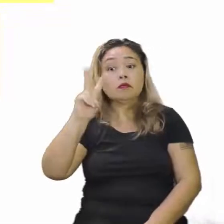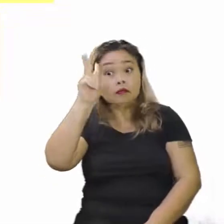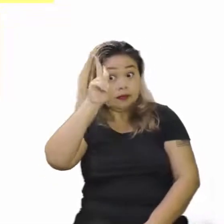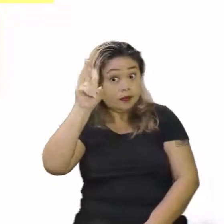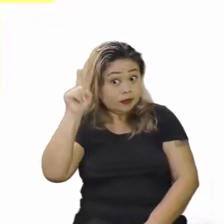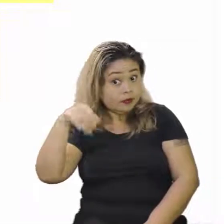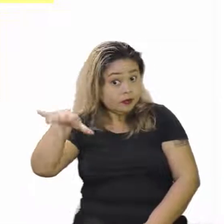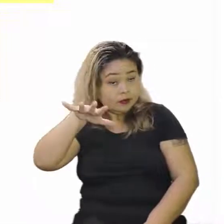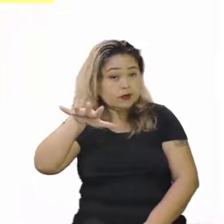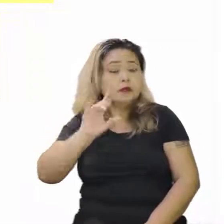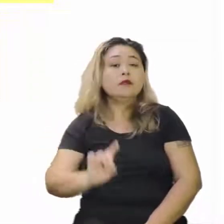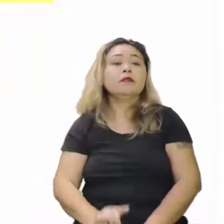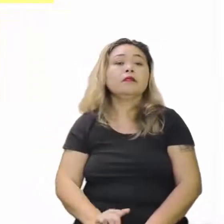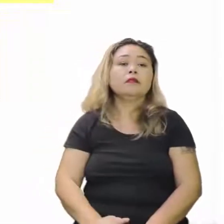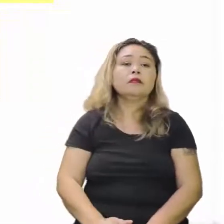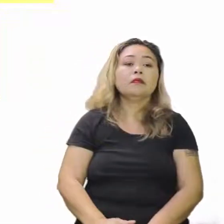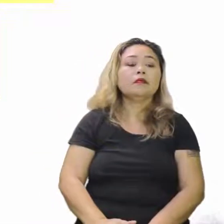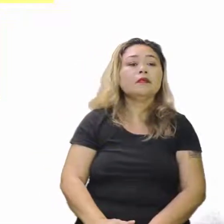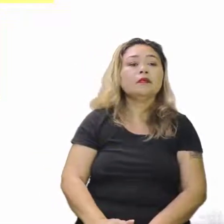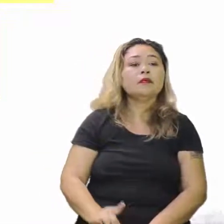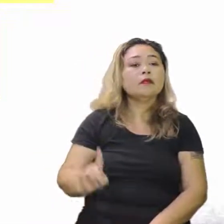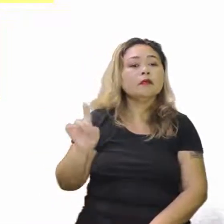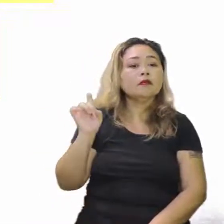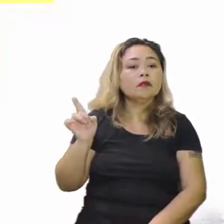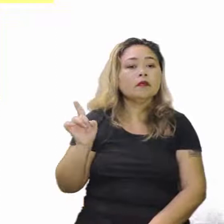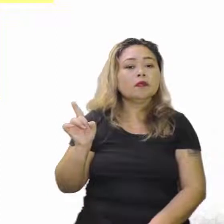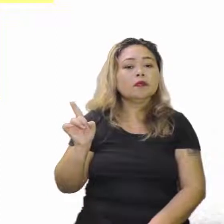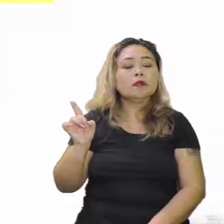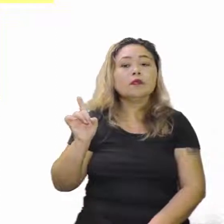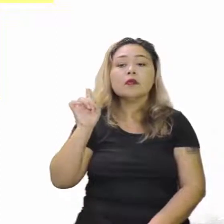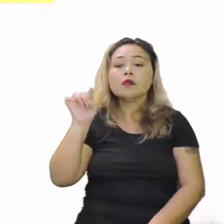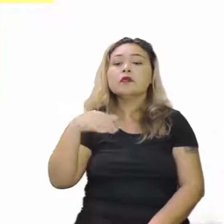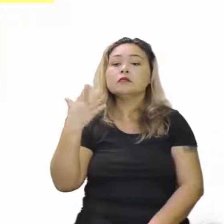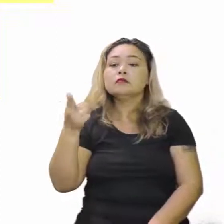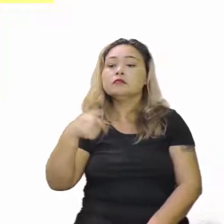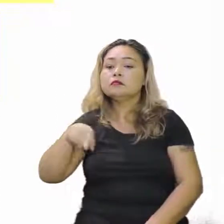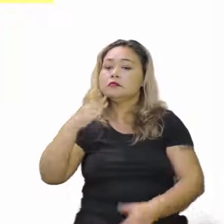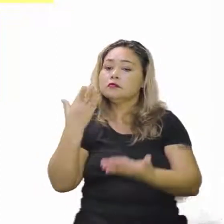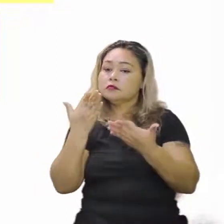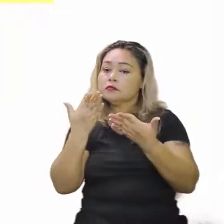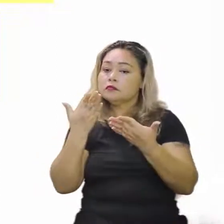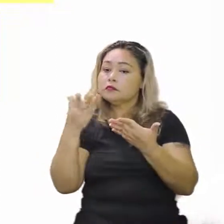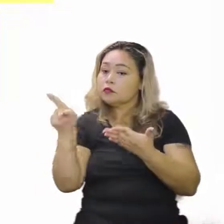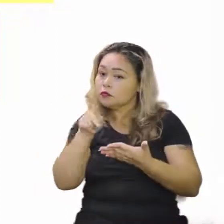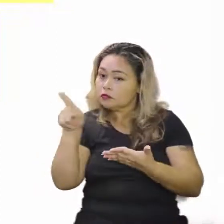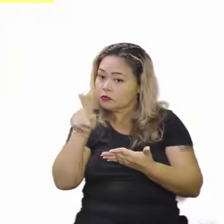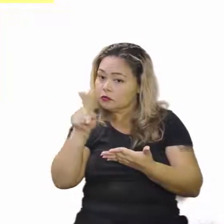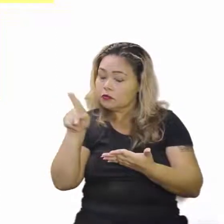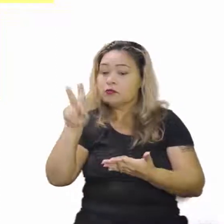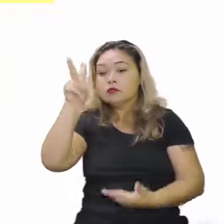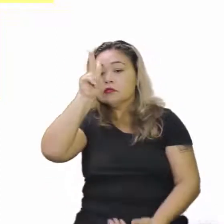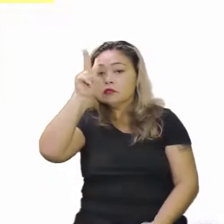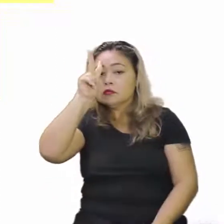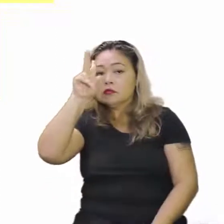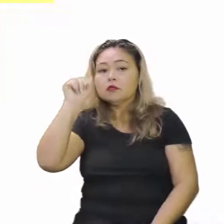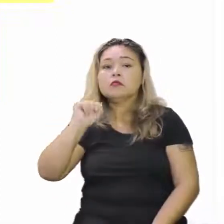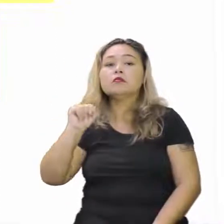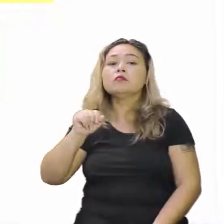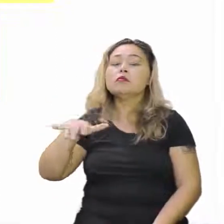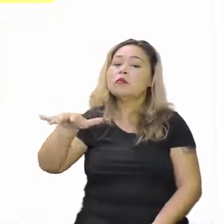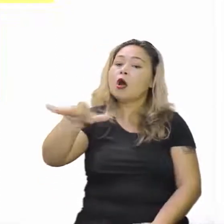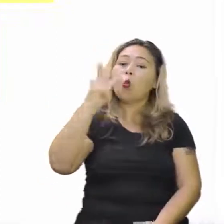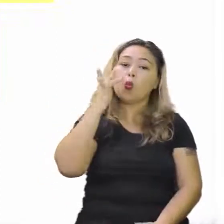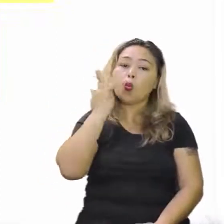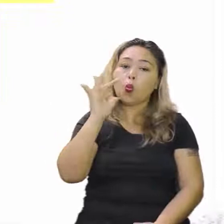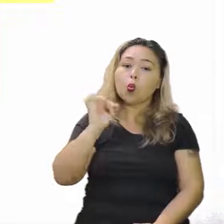História, tá? Você viu isso aí com o nosso querido professor de História, Estação de Ouro, ó. Droga do